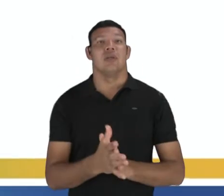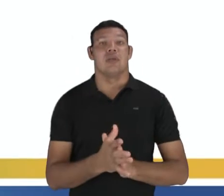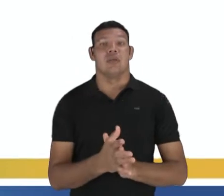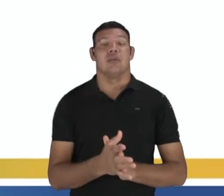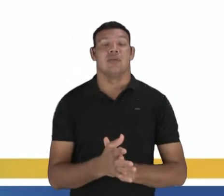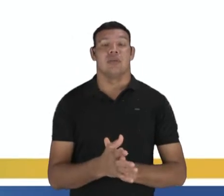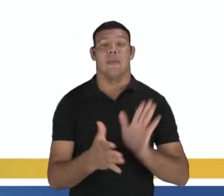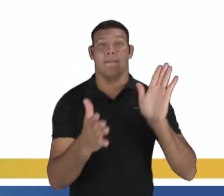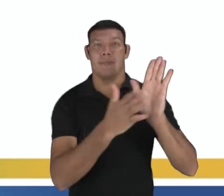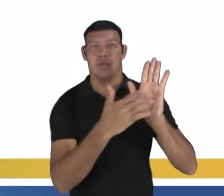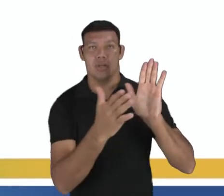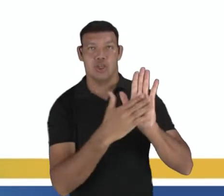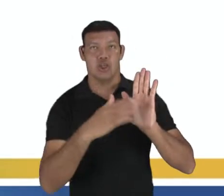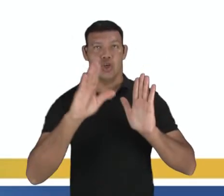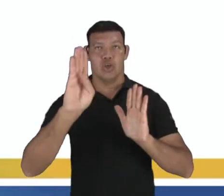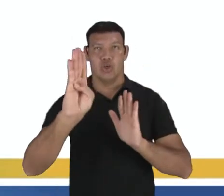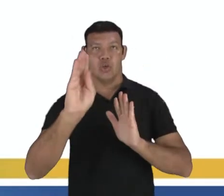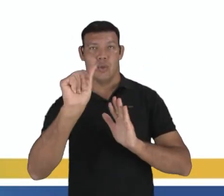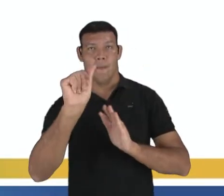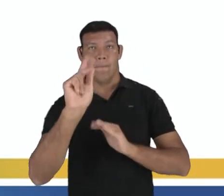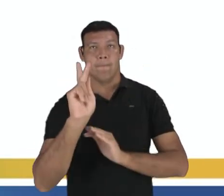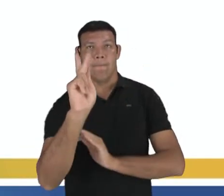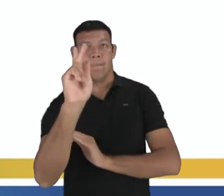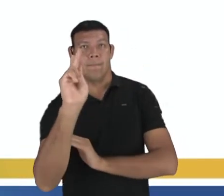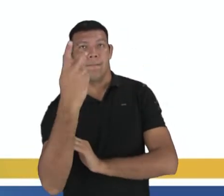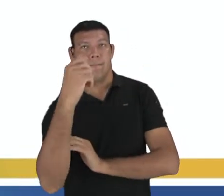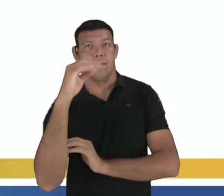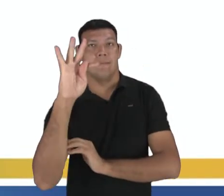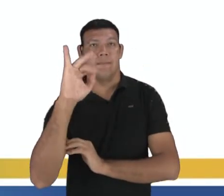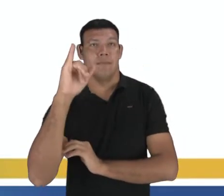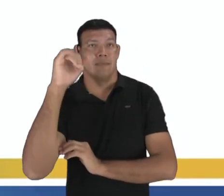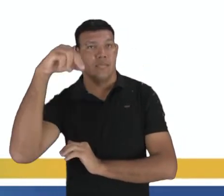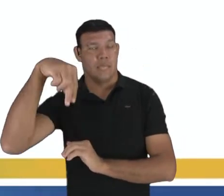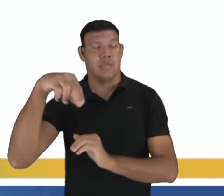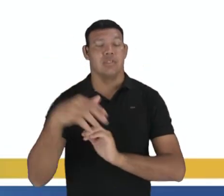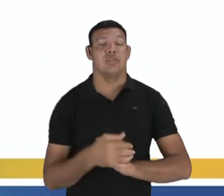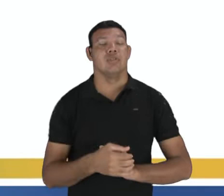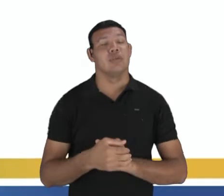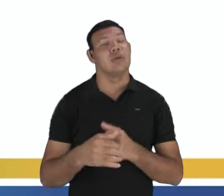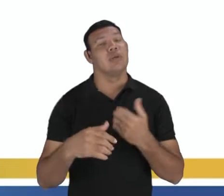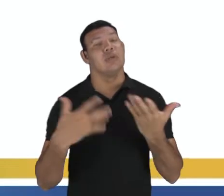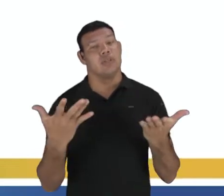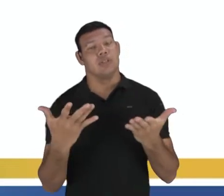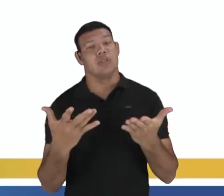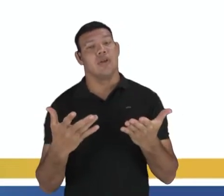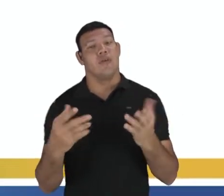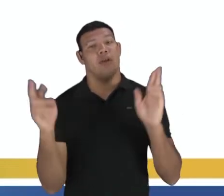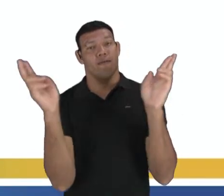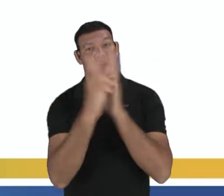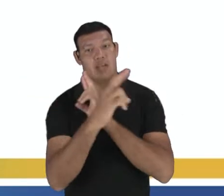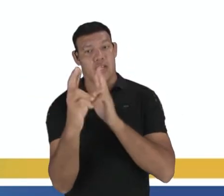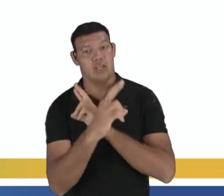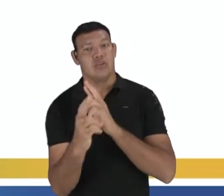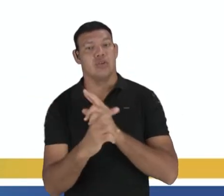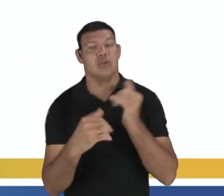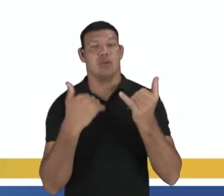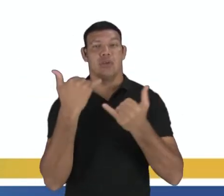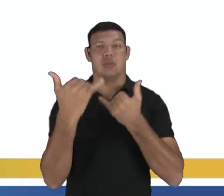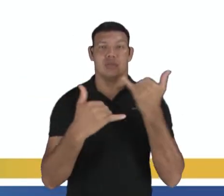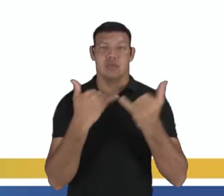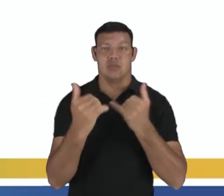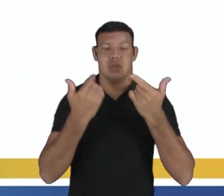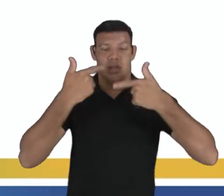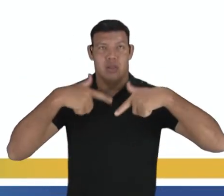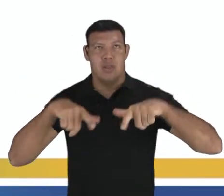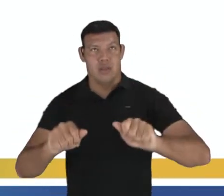incontornável argumentatividade inerente aos jogos da linguagem. Aí a nossa questão é, nós